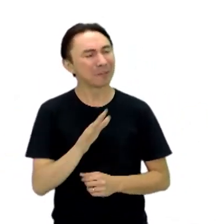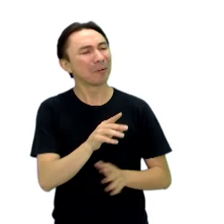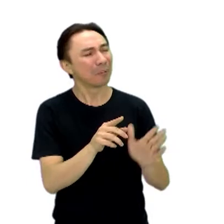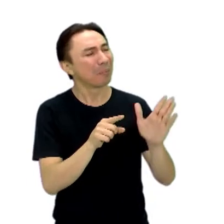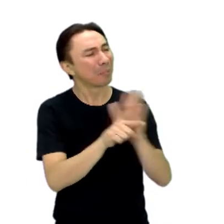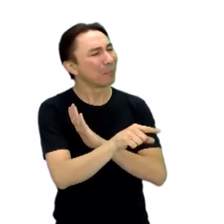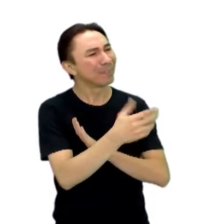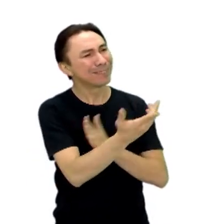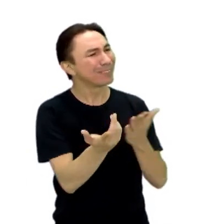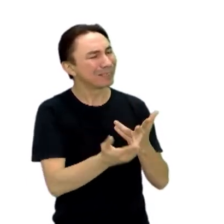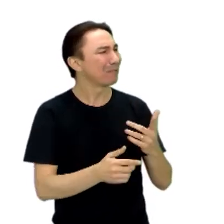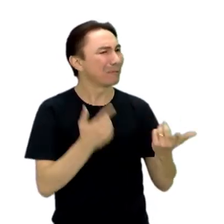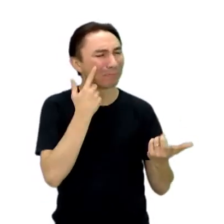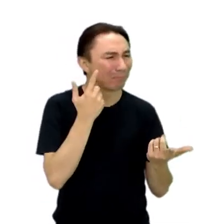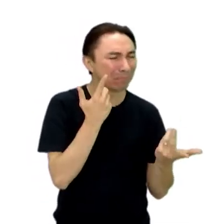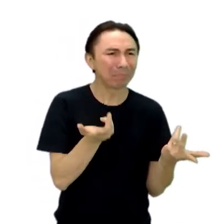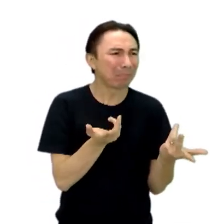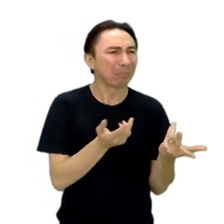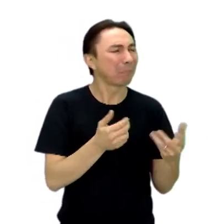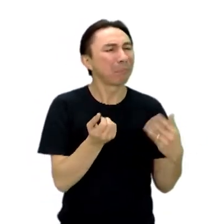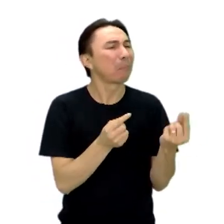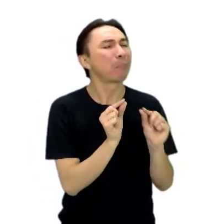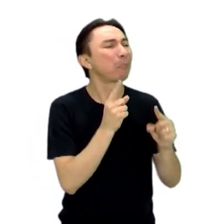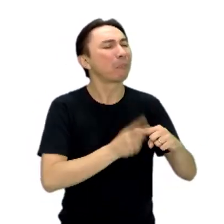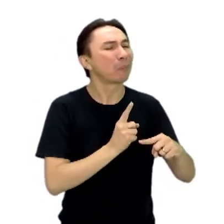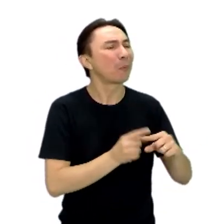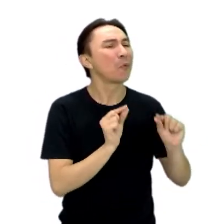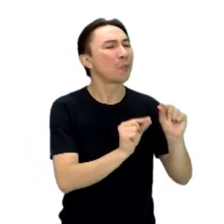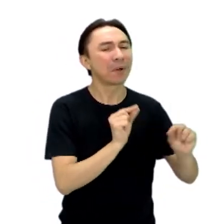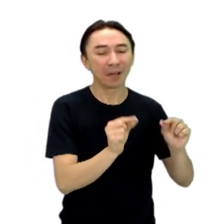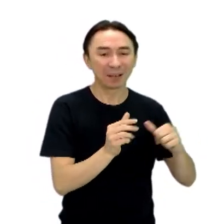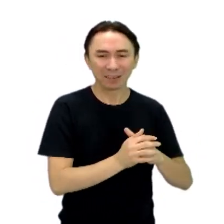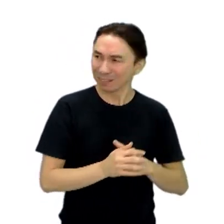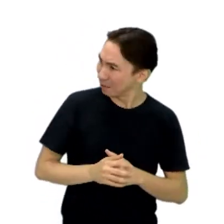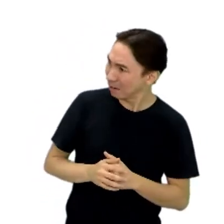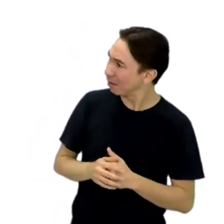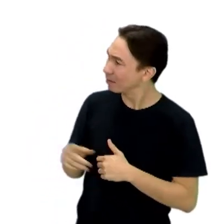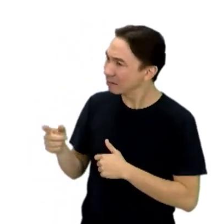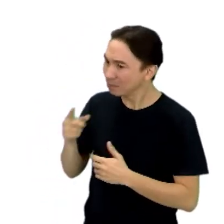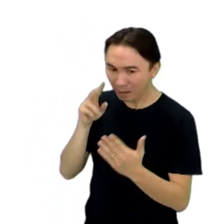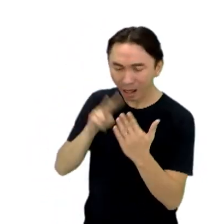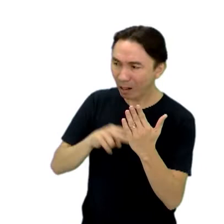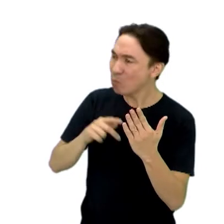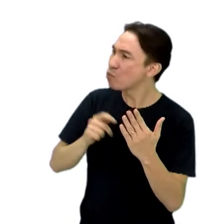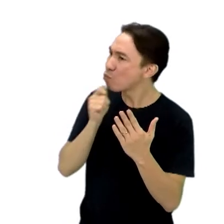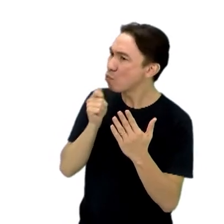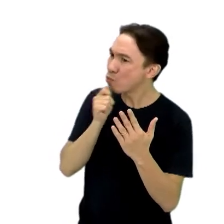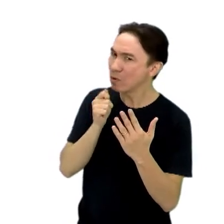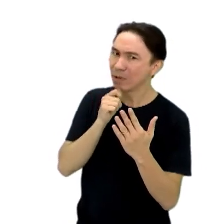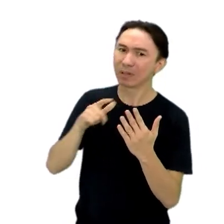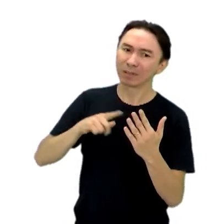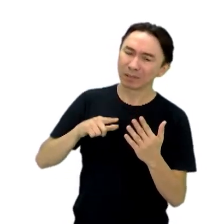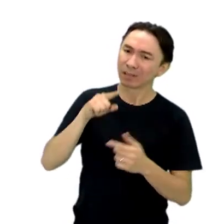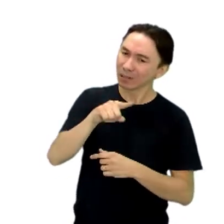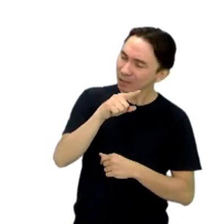eles tiraram essa história toda e um colega diz assim para você: você ainda não leu? Saiu lá na versão online da revista Minas